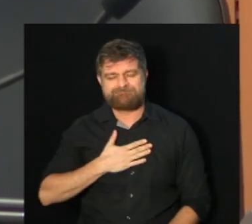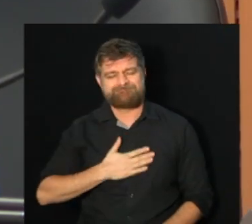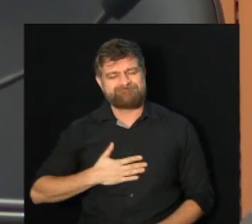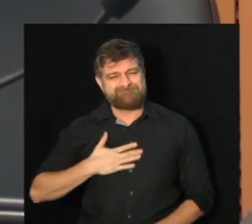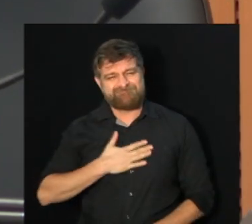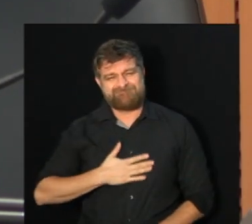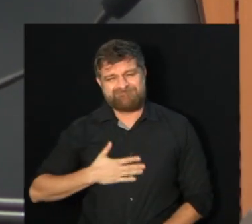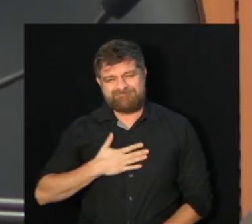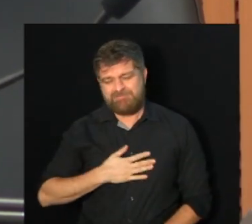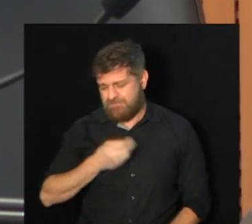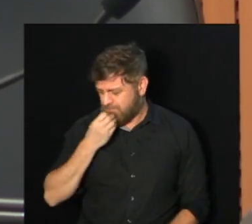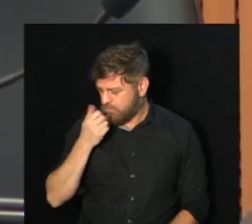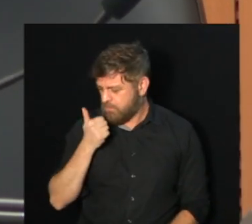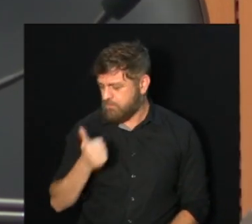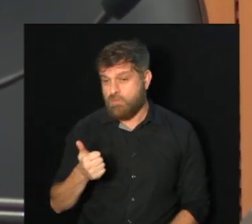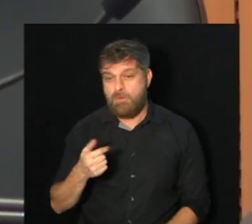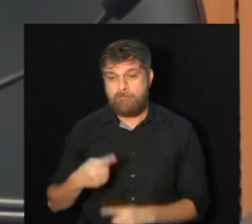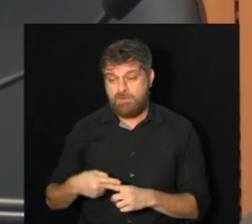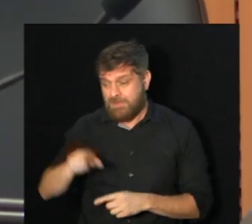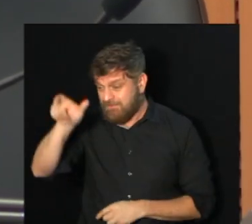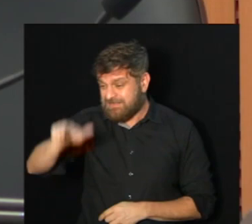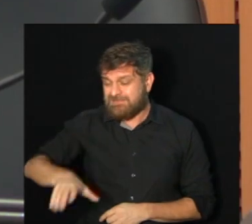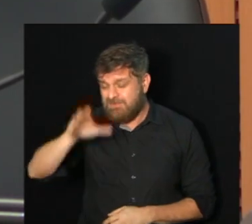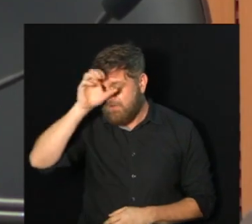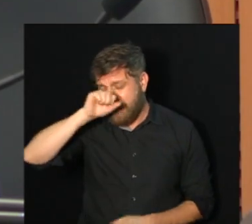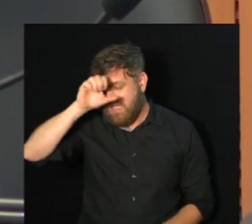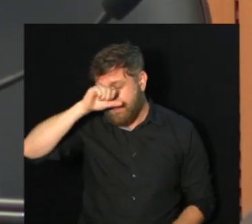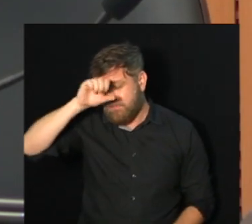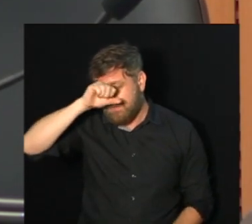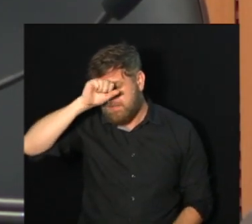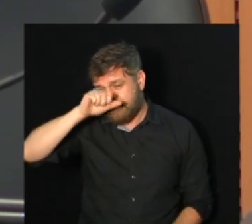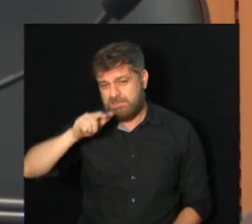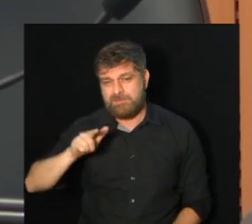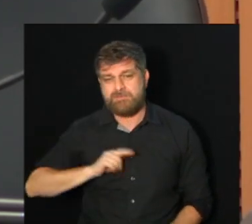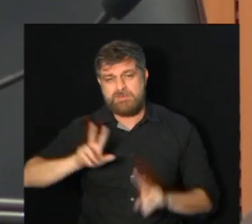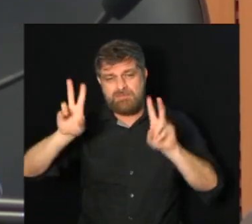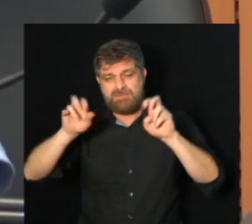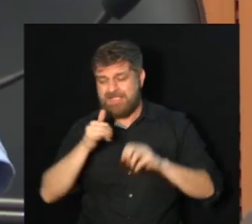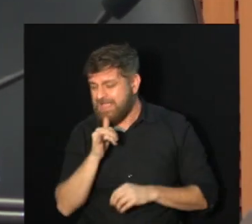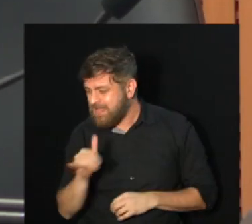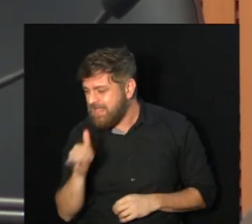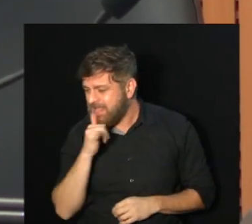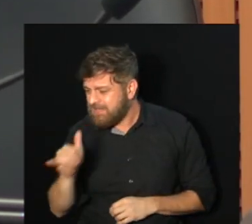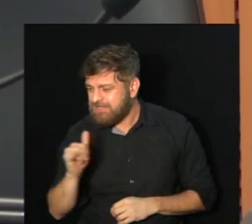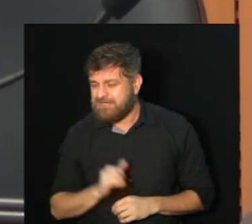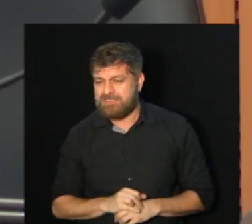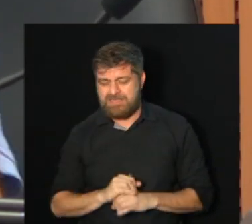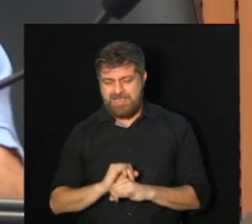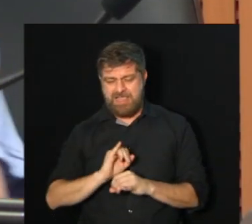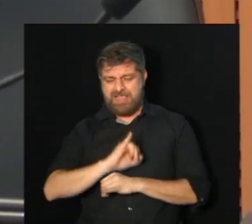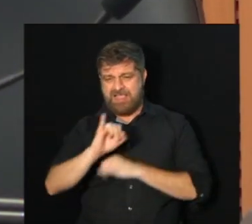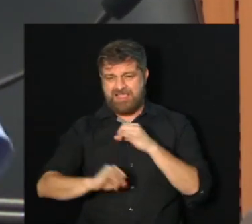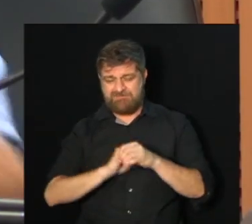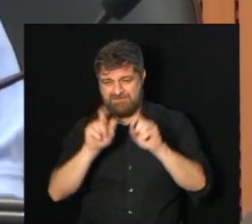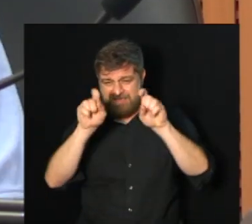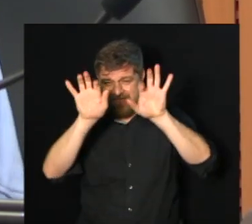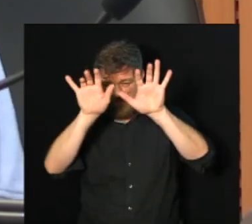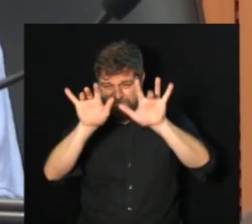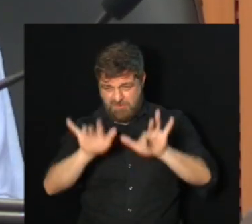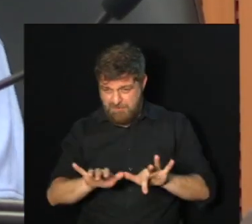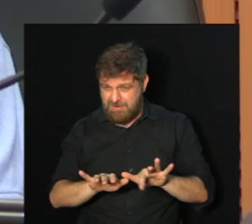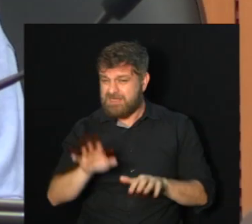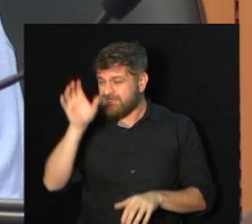vocês será muito grande, porque vocês vão aprender sobre eletrônica e informática, que hoje em dia é o que